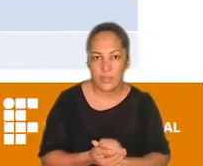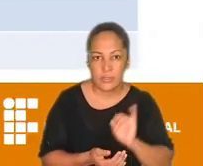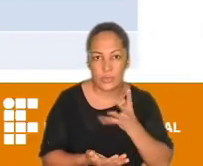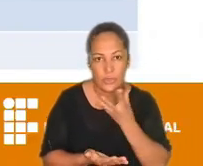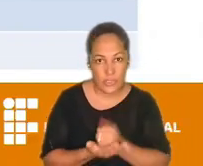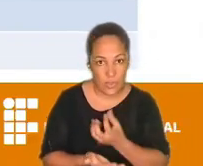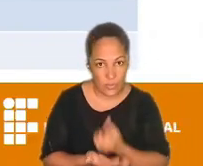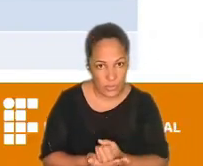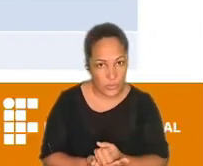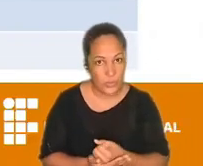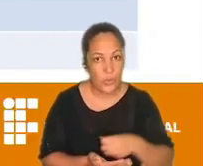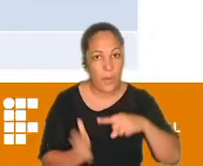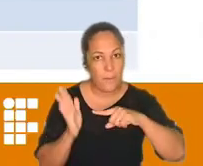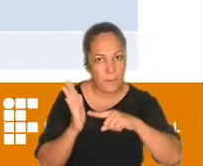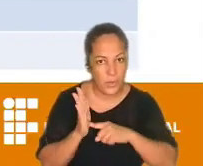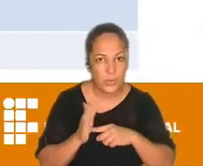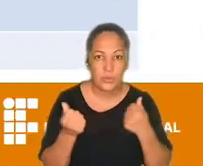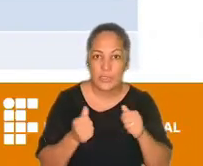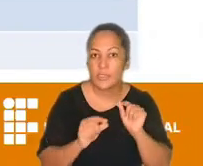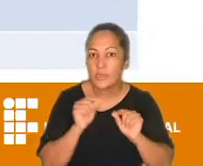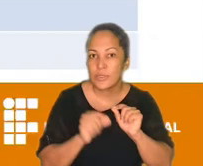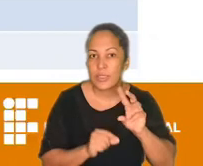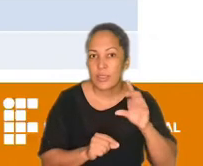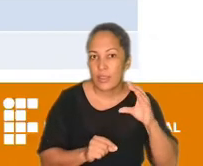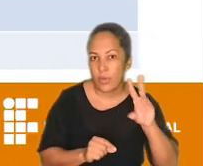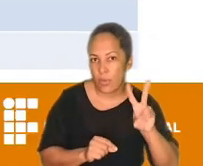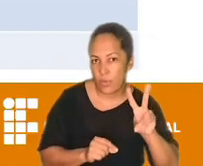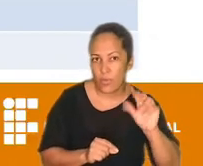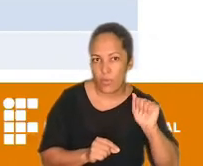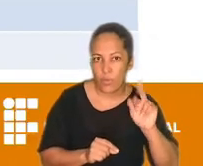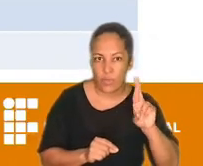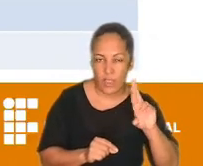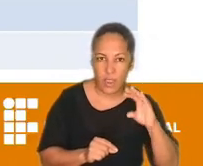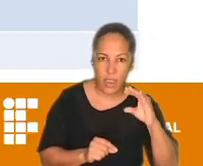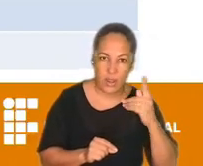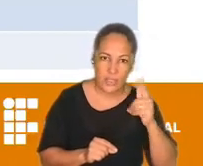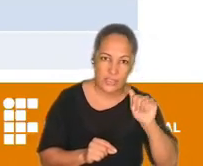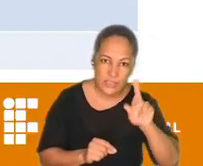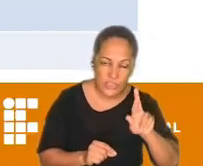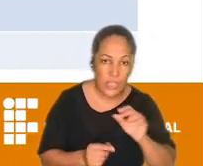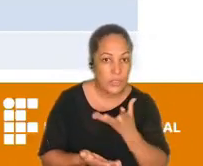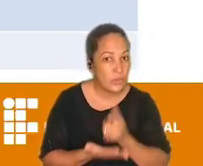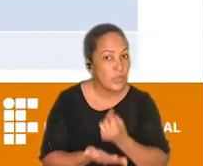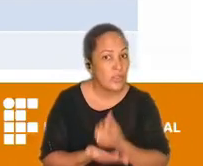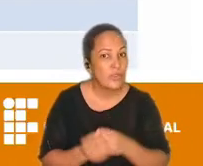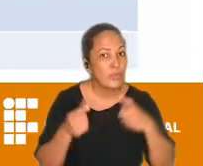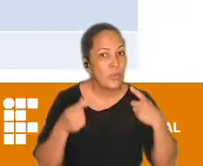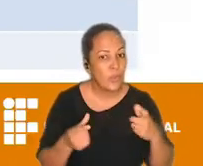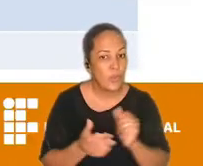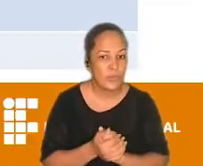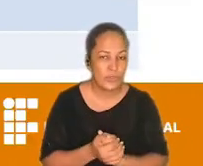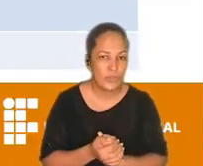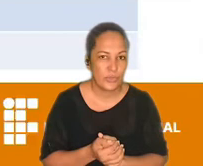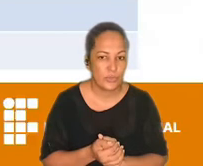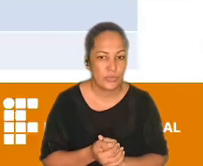símbolo, tem que ser varchar. RG, mesma coisa, é um número, não é? Mas eu estou salvando aqui, ó, da onde é o órgão emissor, que é um texto,